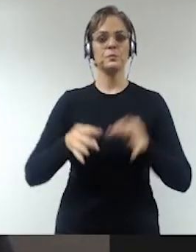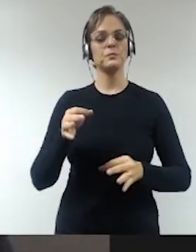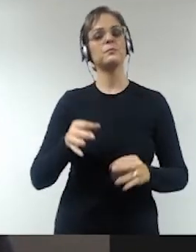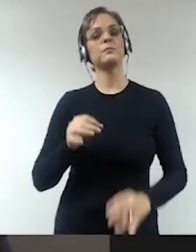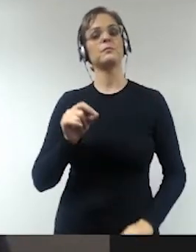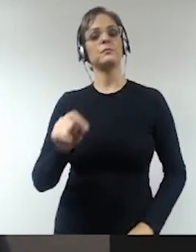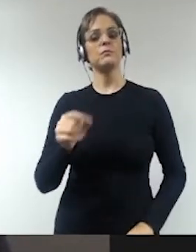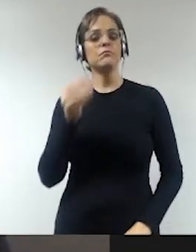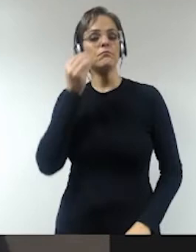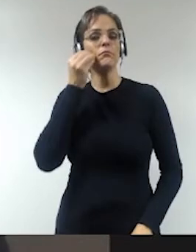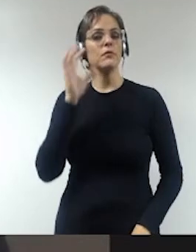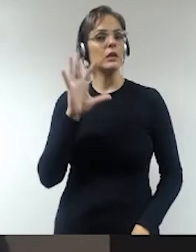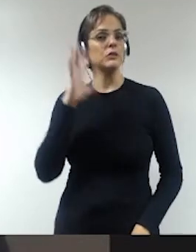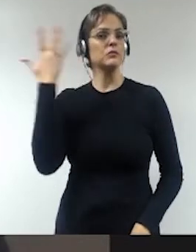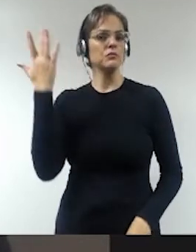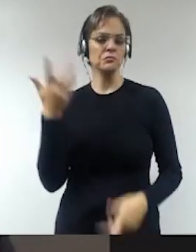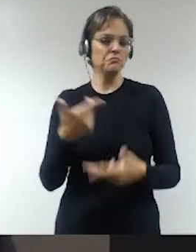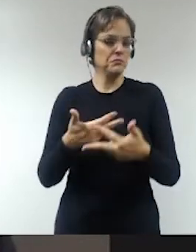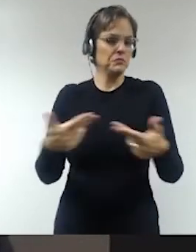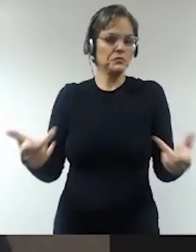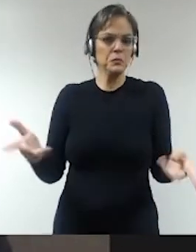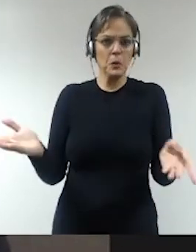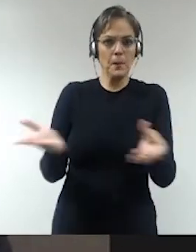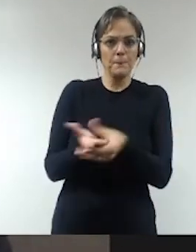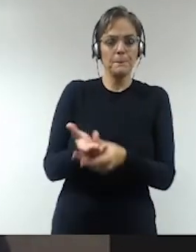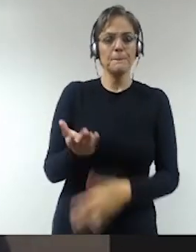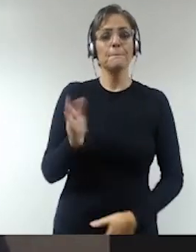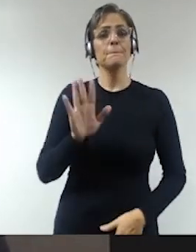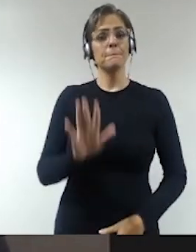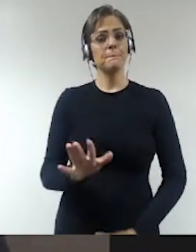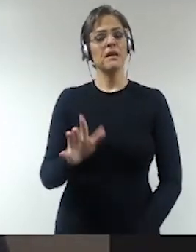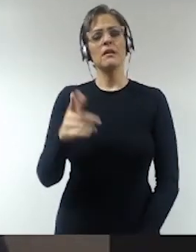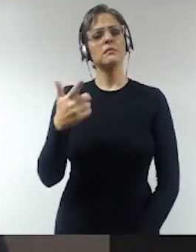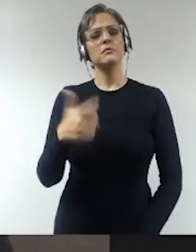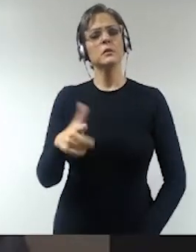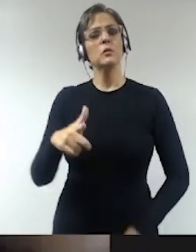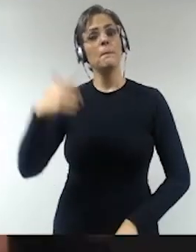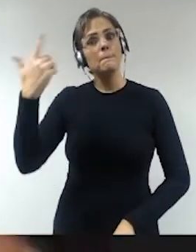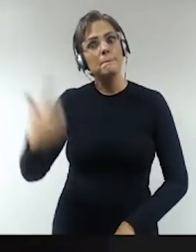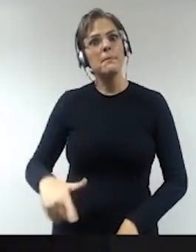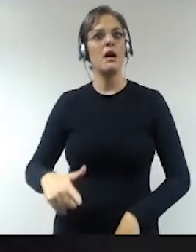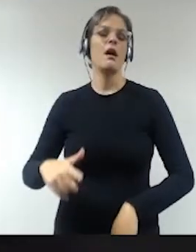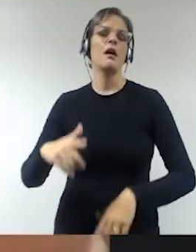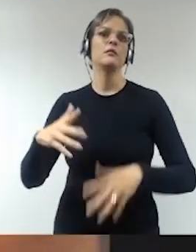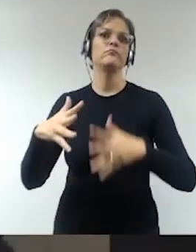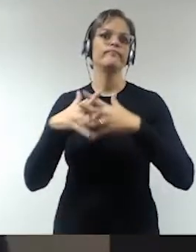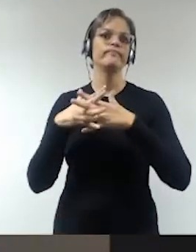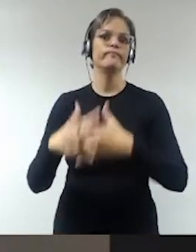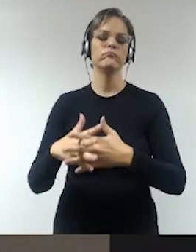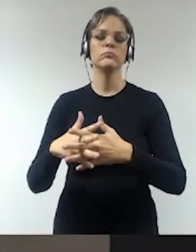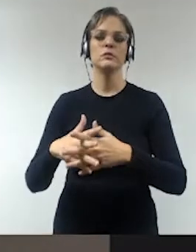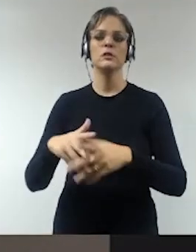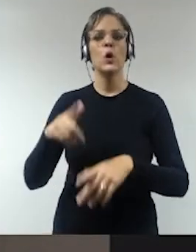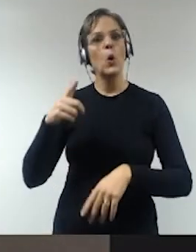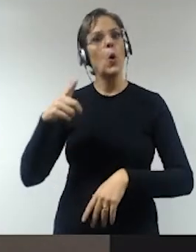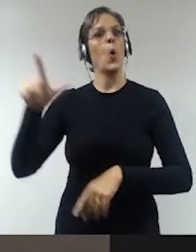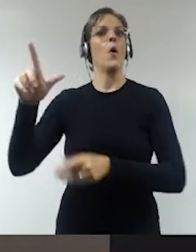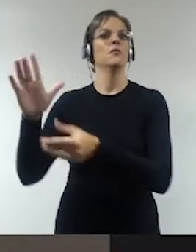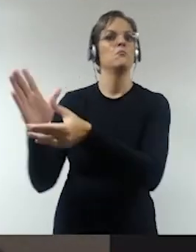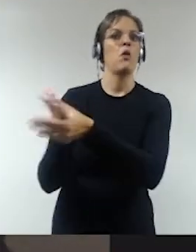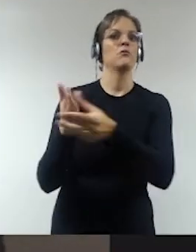resolver os litígios judiciais sem gerar outros conflitos que possam induzir a novos